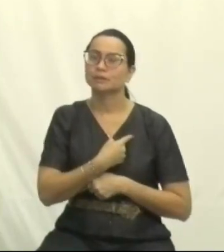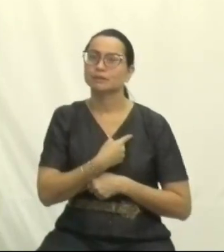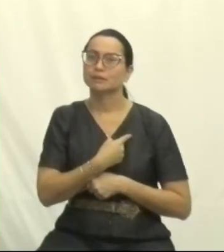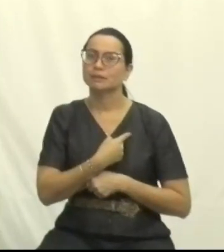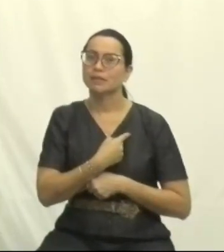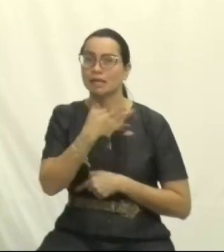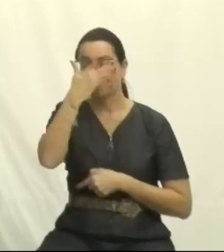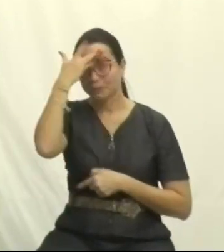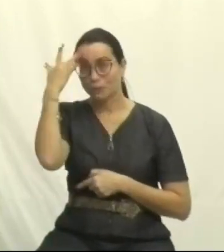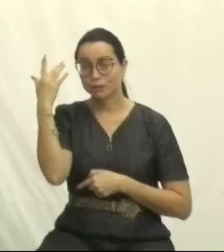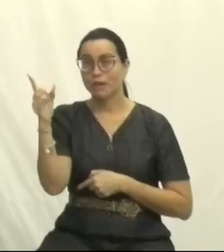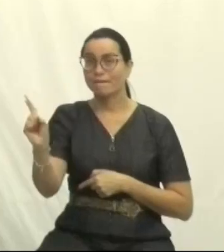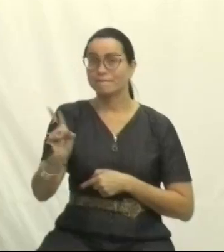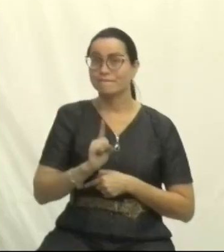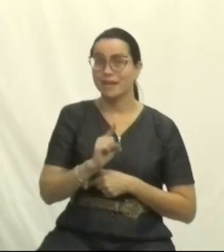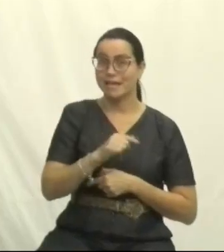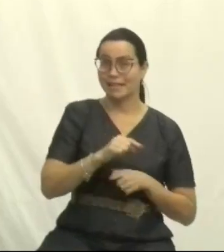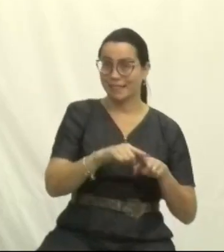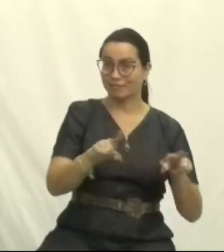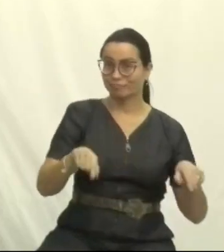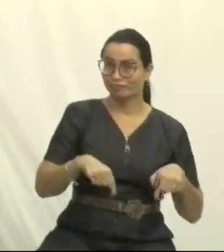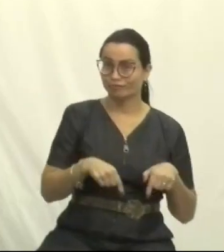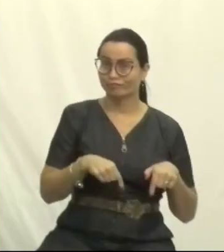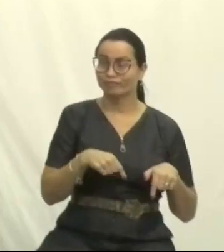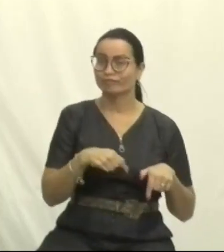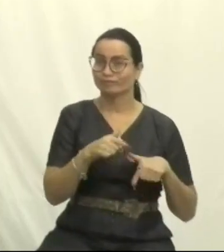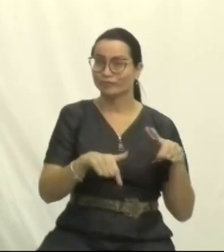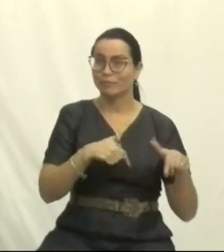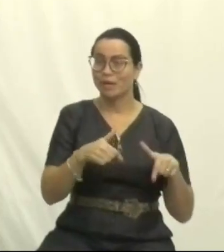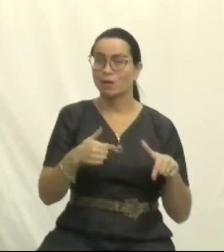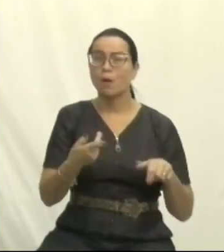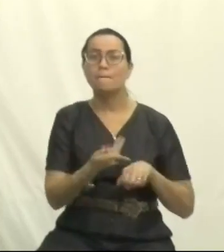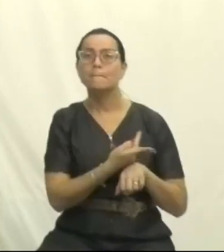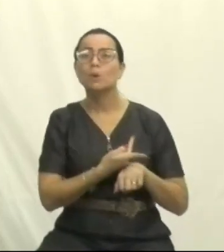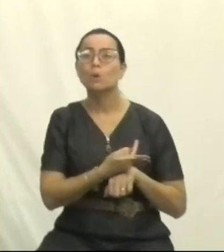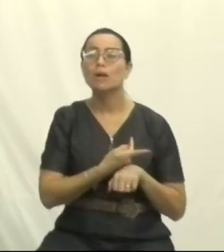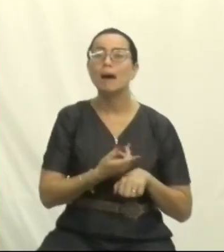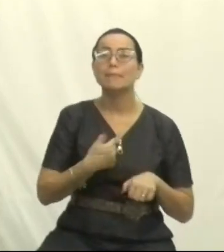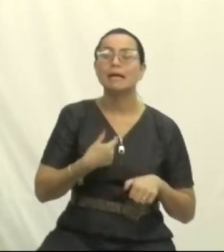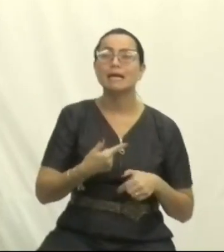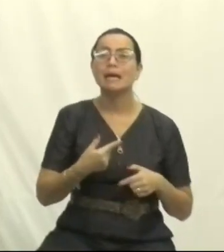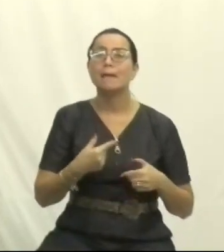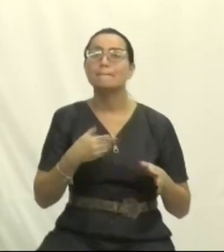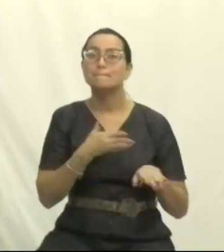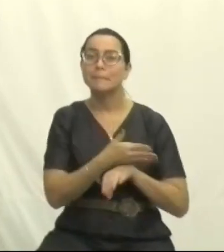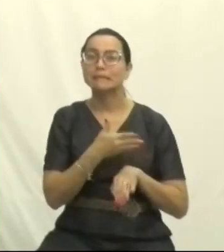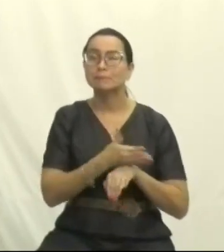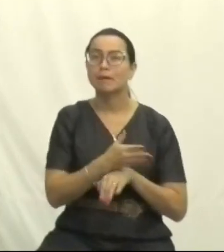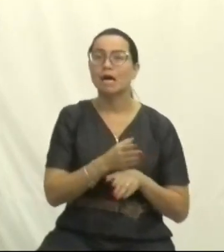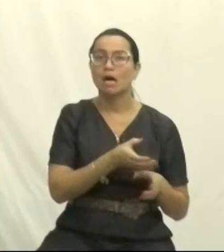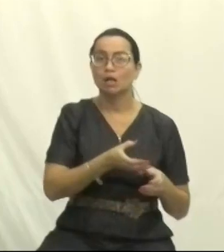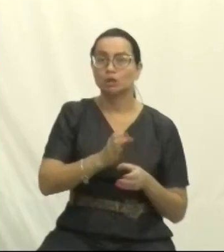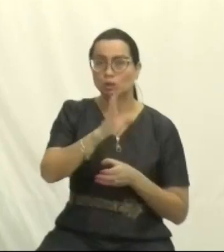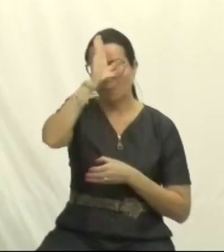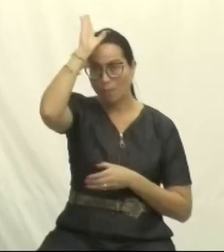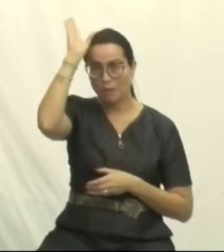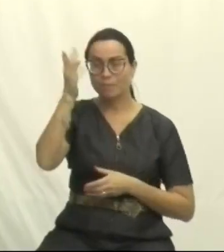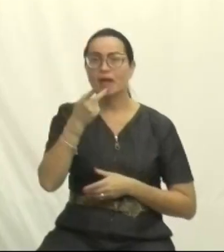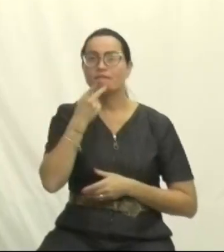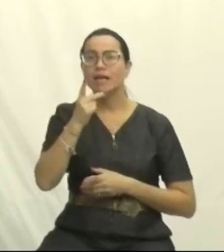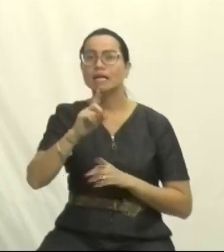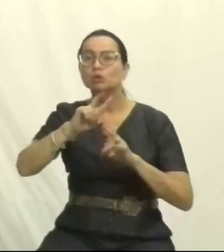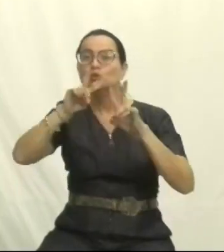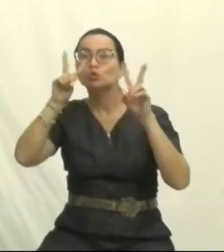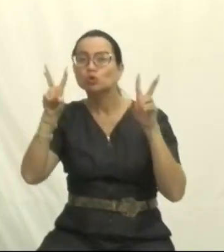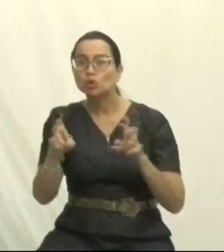né, que nos procuram, tanto para serem bombeiros militares como bombeiros comunitários também. Mas falando especificamente sobre